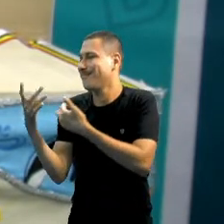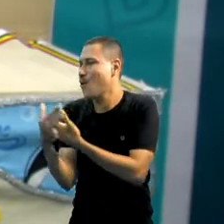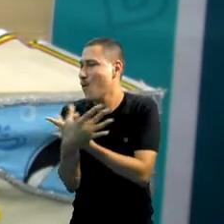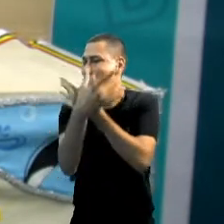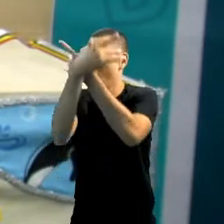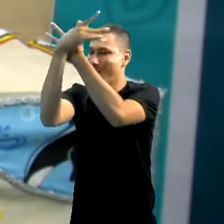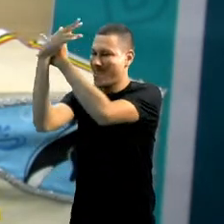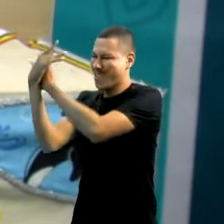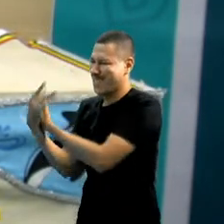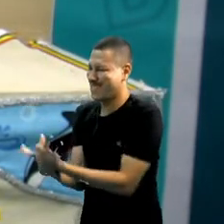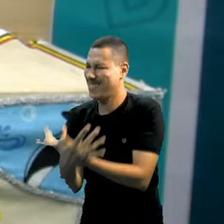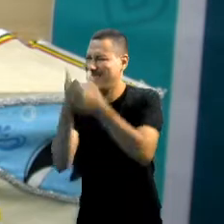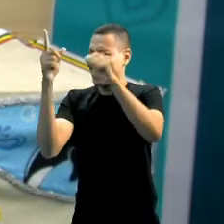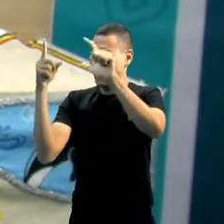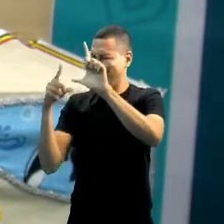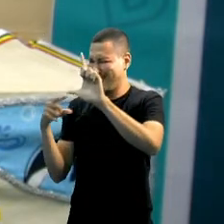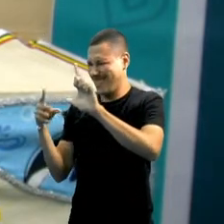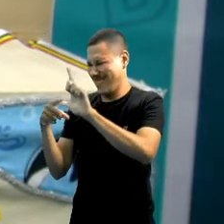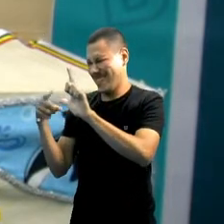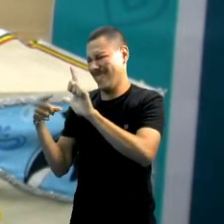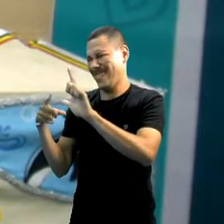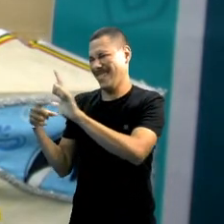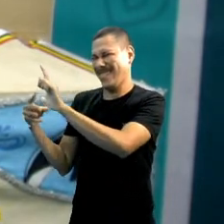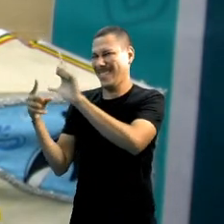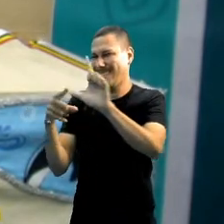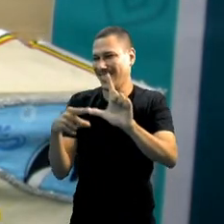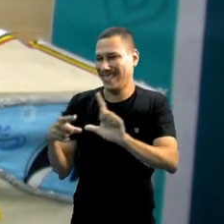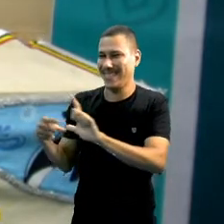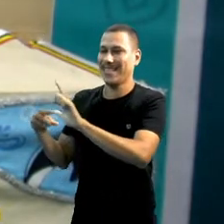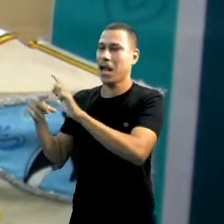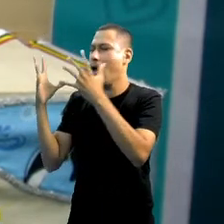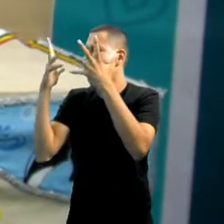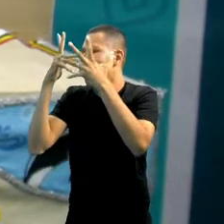Borboletas e letras de montão, leiturinha.